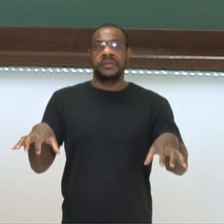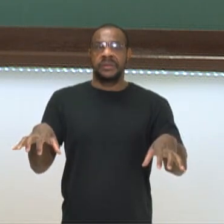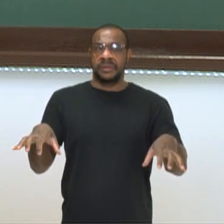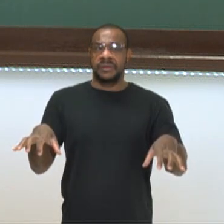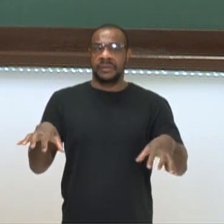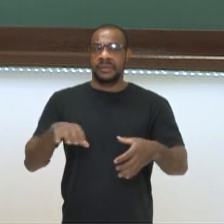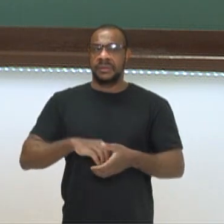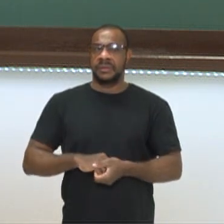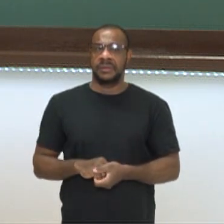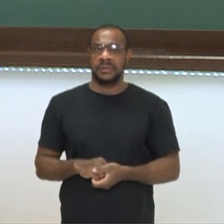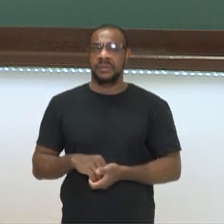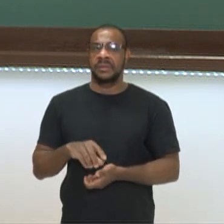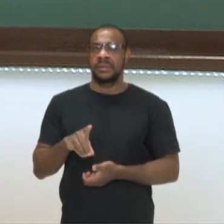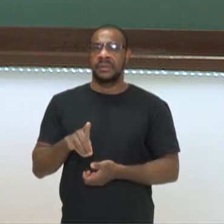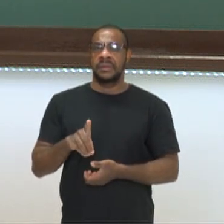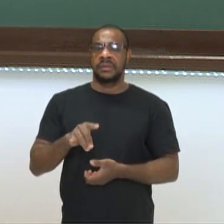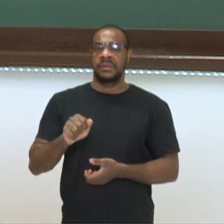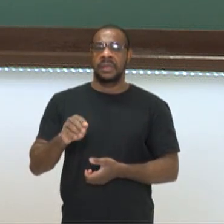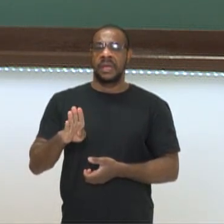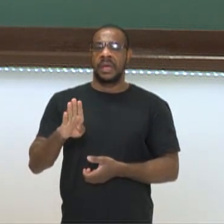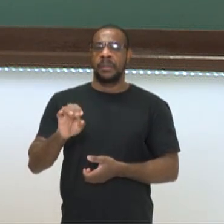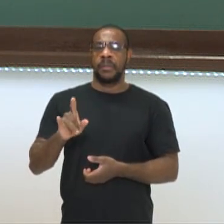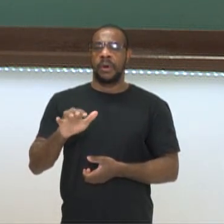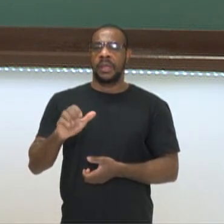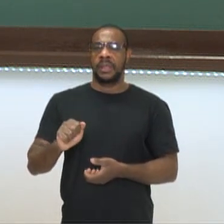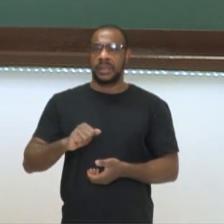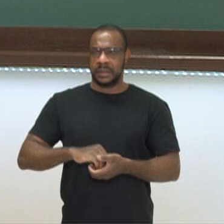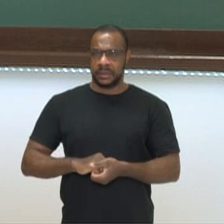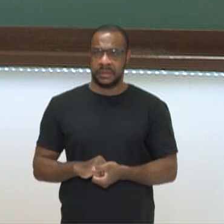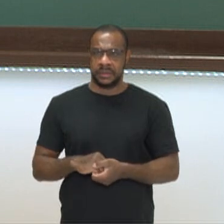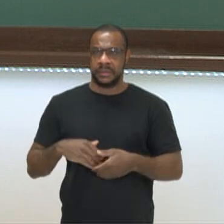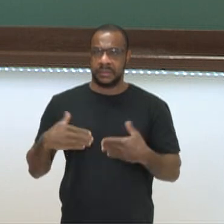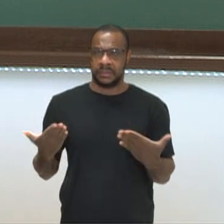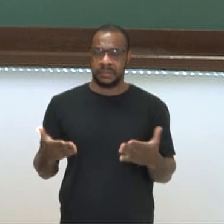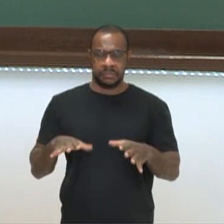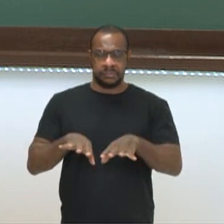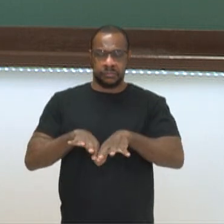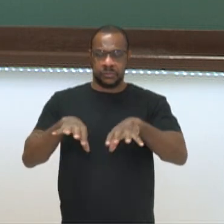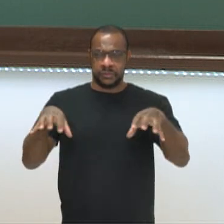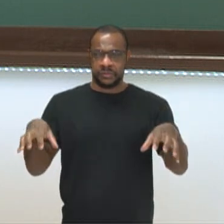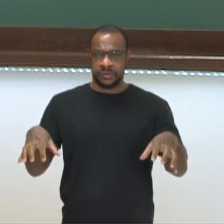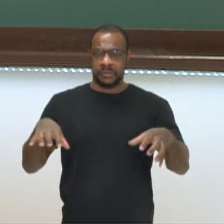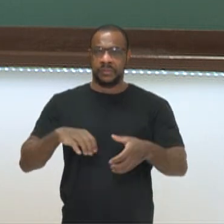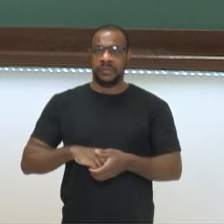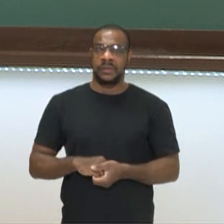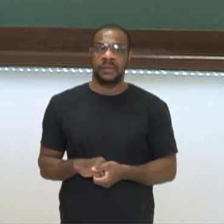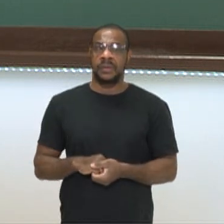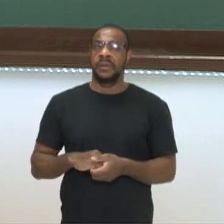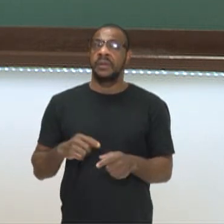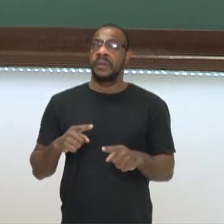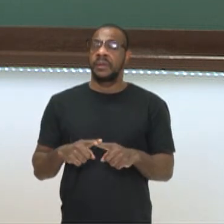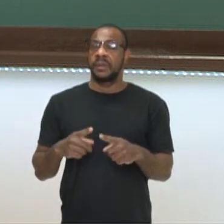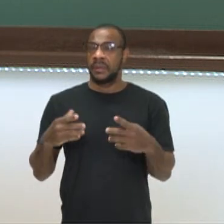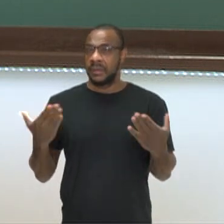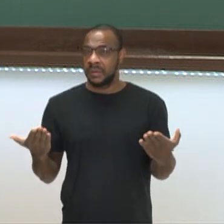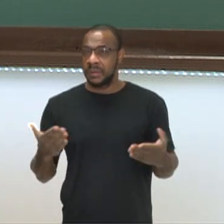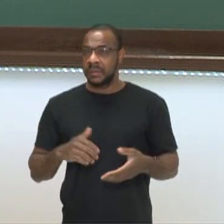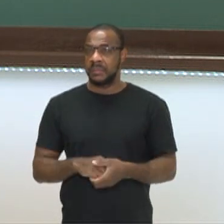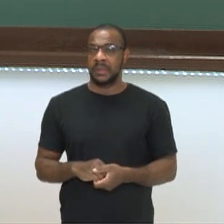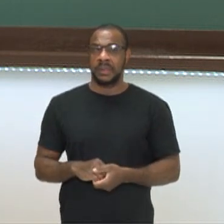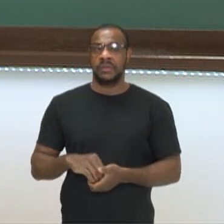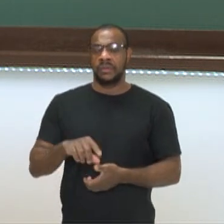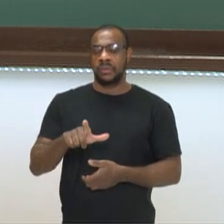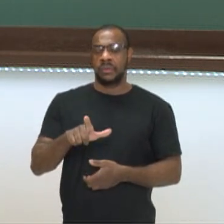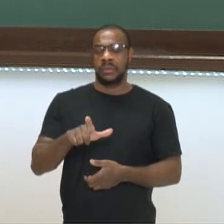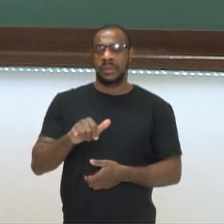porque diabólico é aquilo que divide. Dia, do grego, divisão. Mas o fato é que o líder religioso